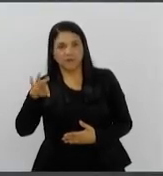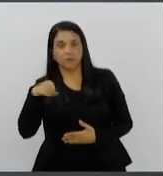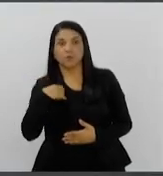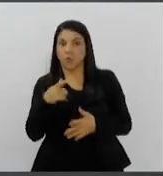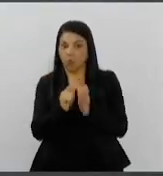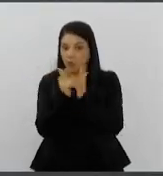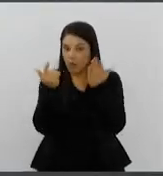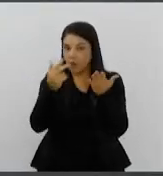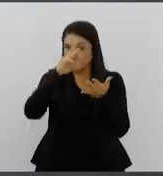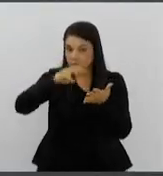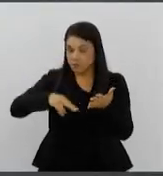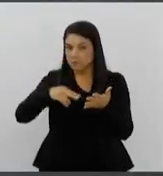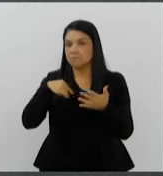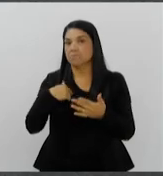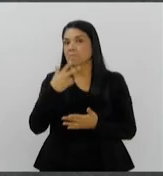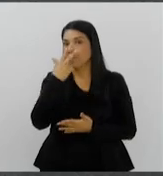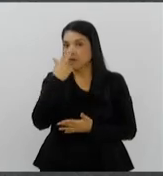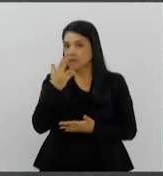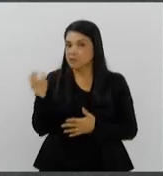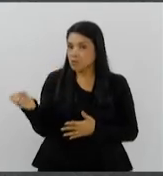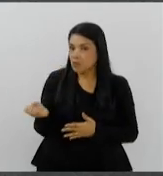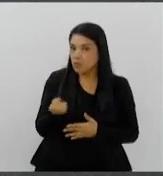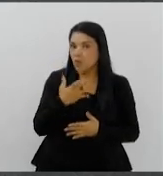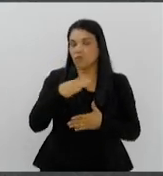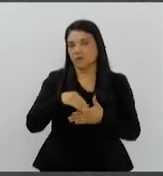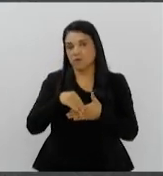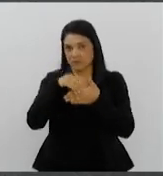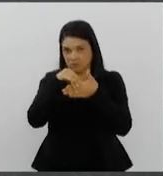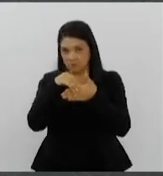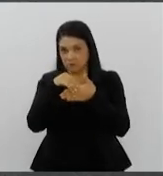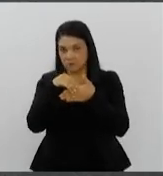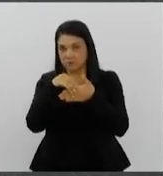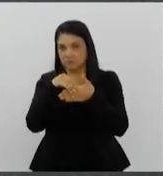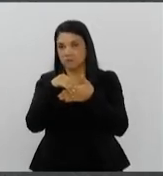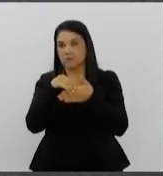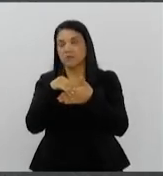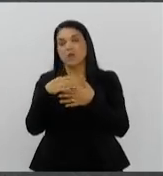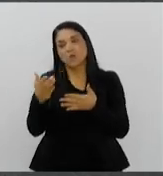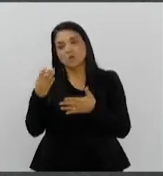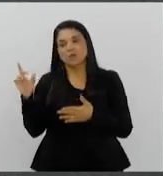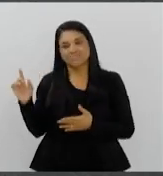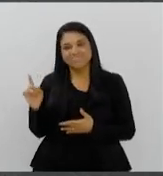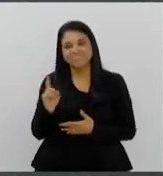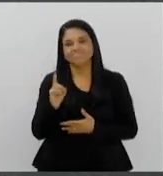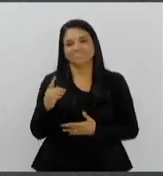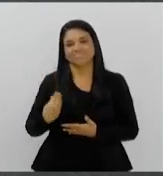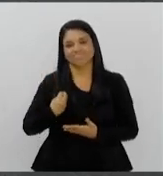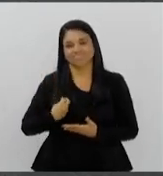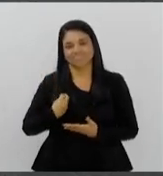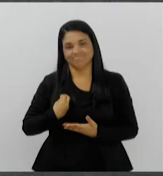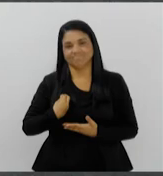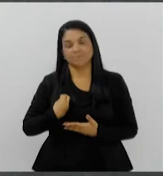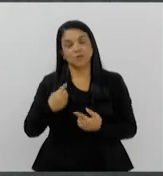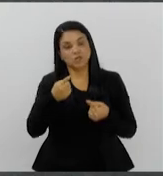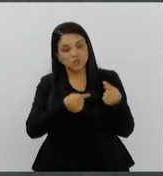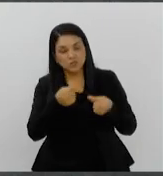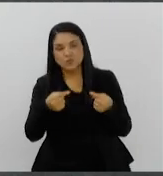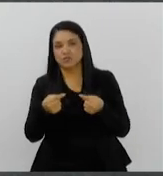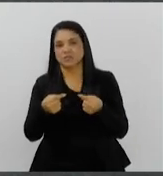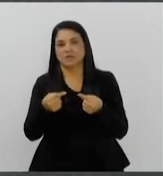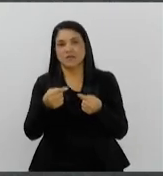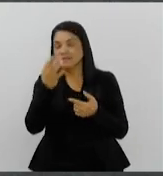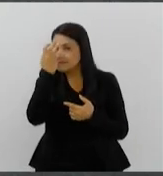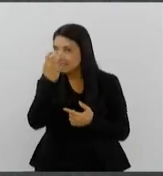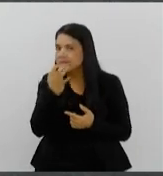está nascendo um novo líder. Mas eu queria que ele estivesse aqui para a gente poder debater isso, que é muito sério. Eu não